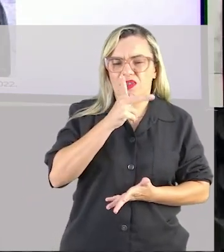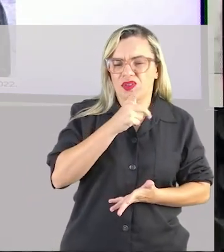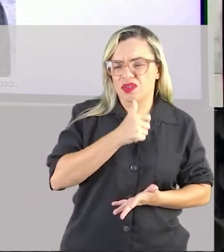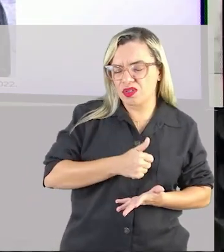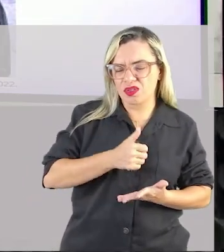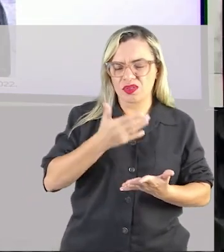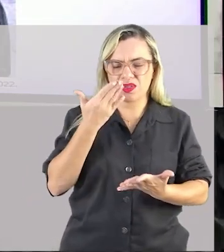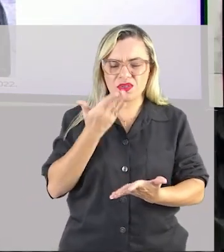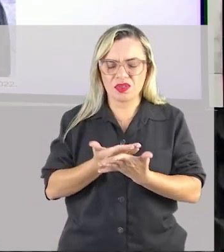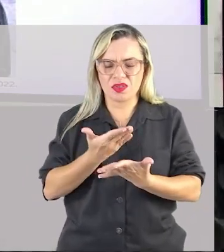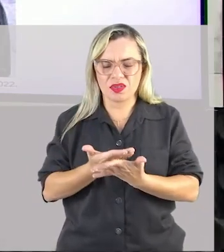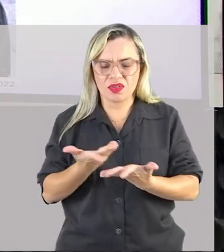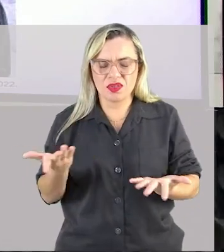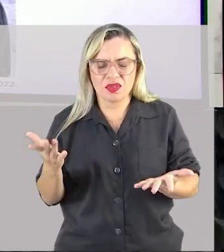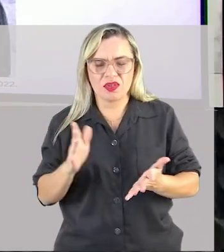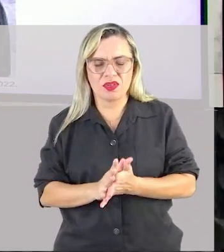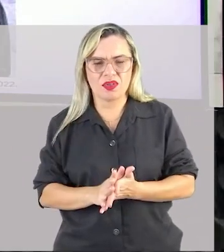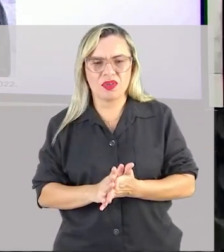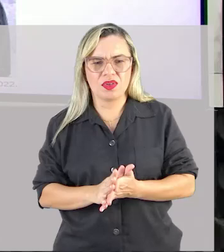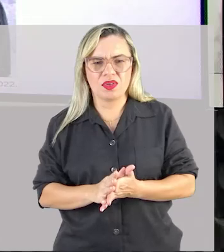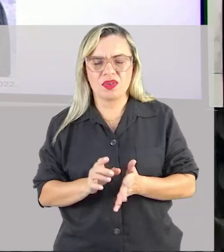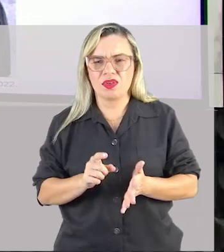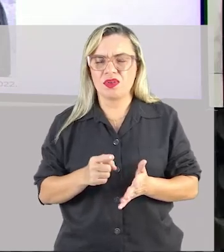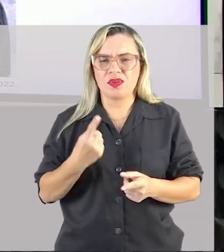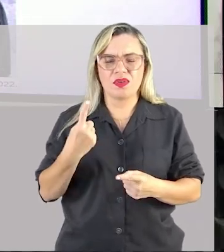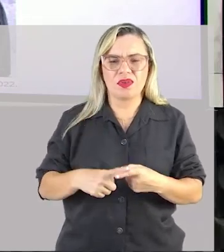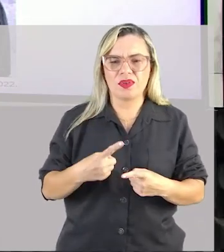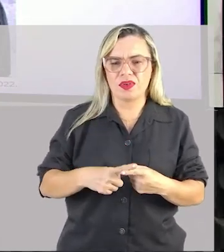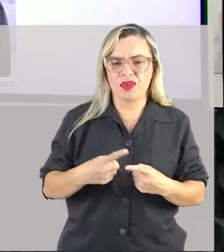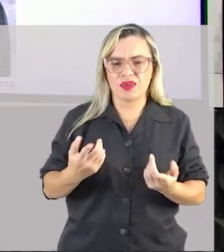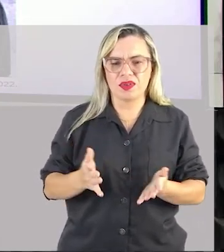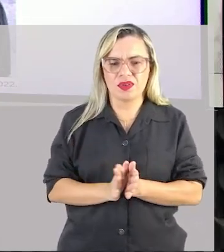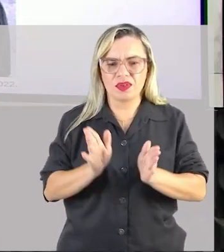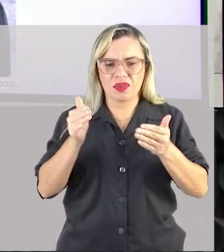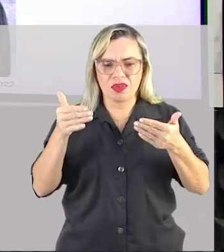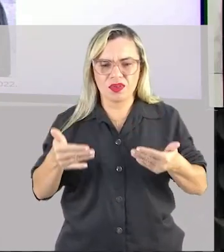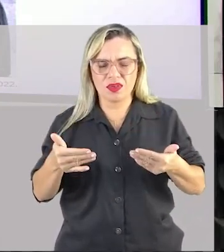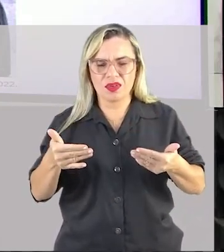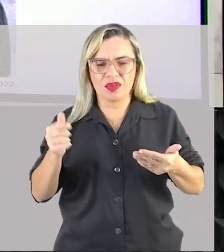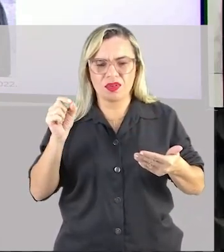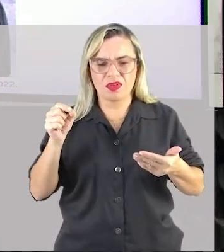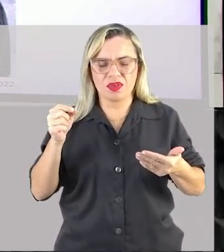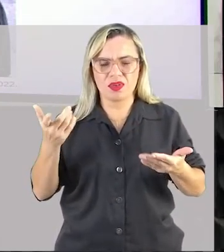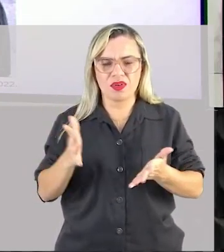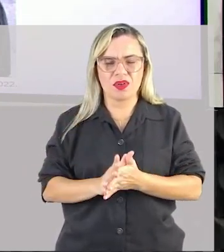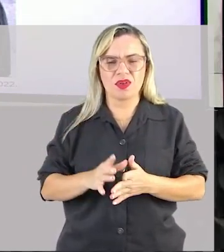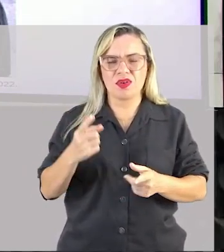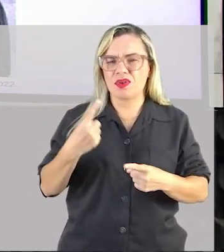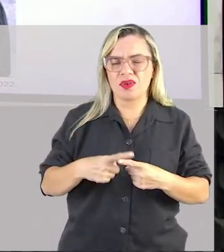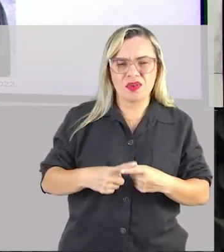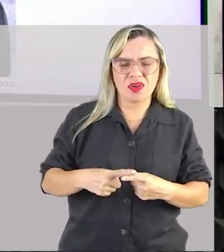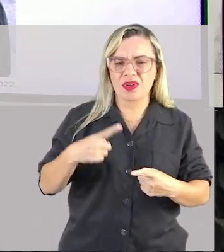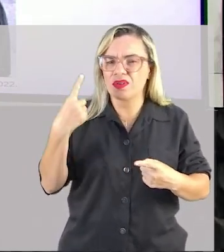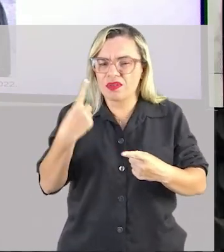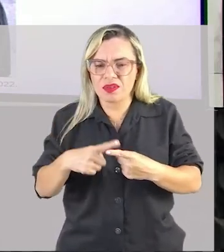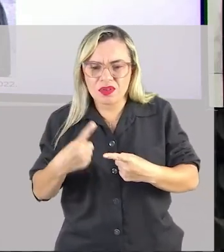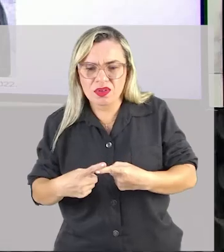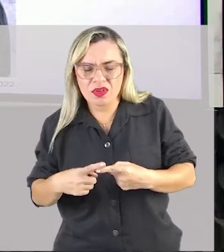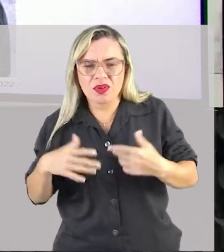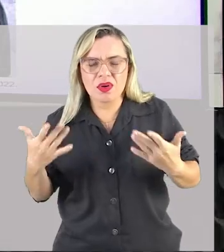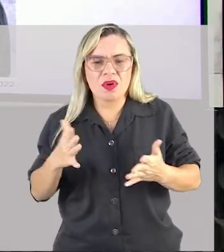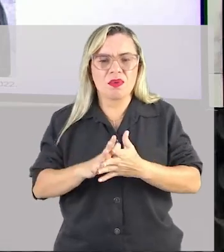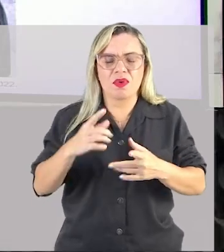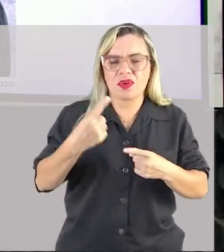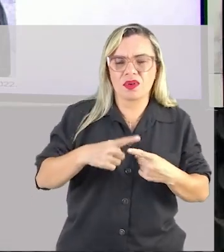estudar? Por que eu demoro tanto para me concentrar? Por quê? Por quê? porque eu não consigo aprender como os outros,